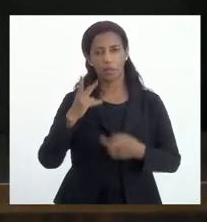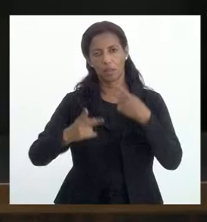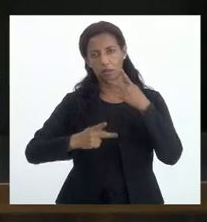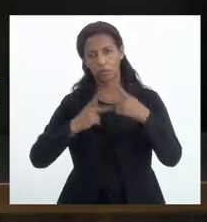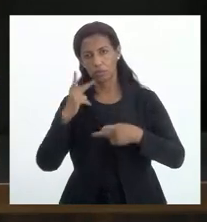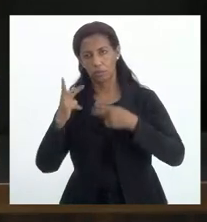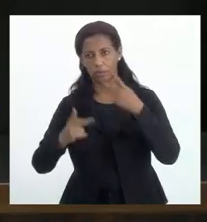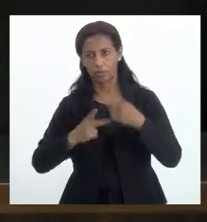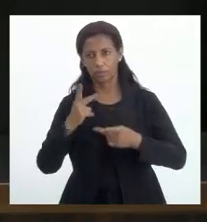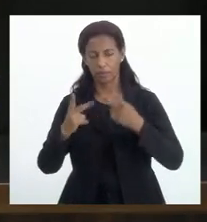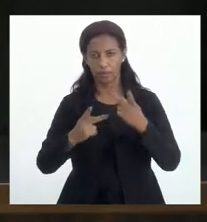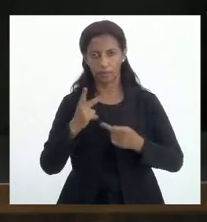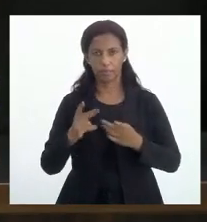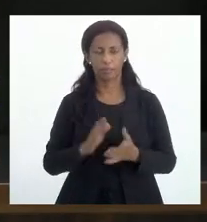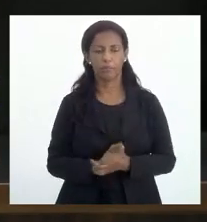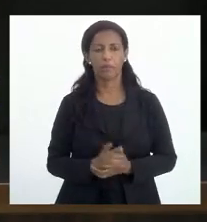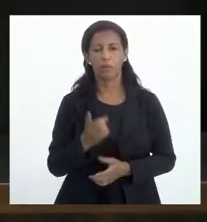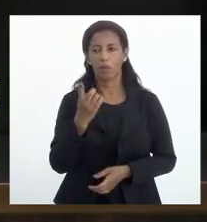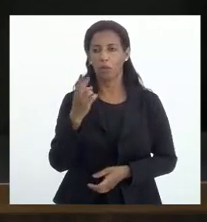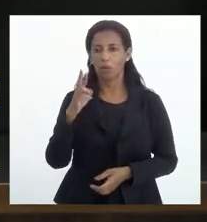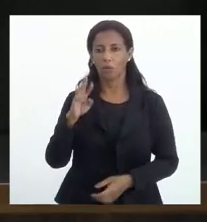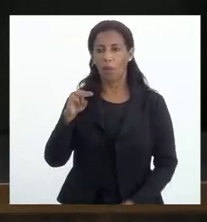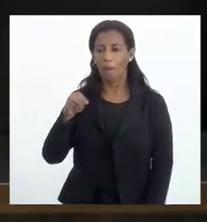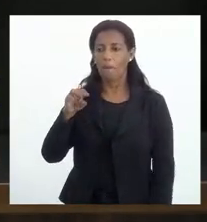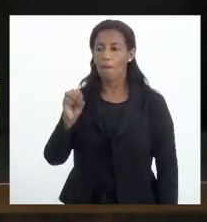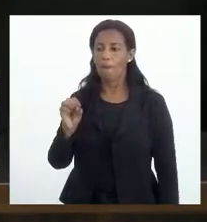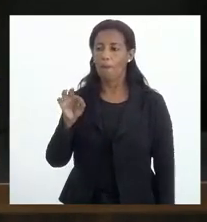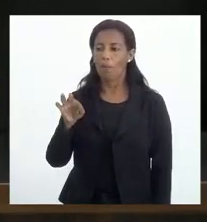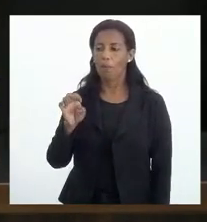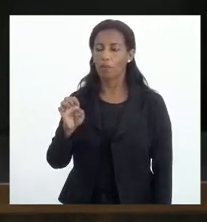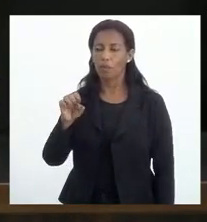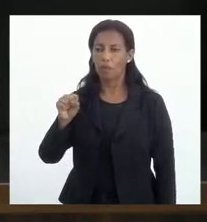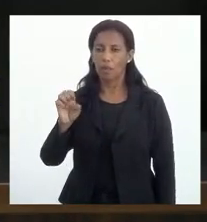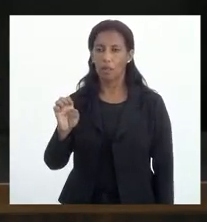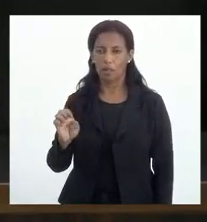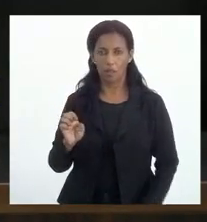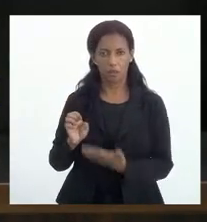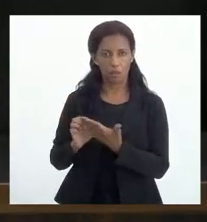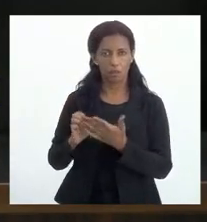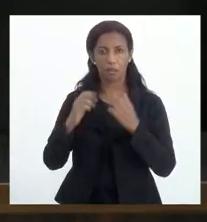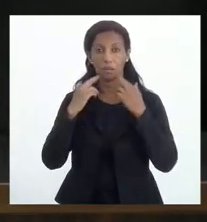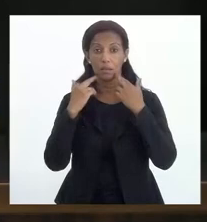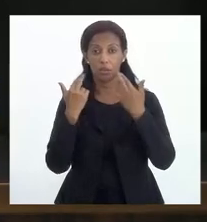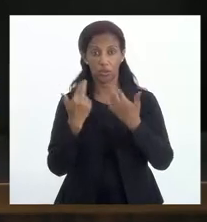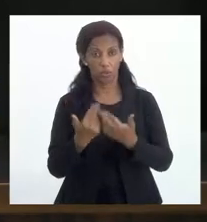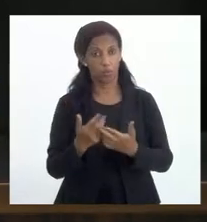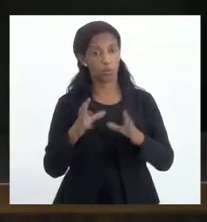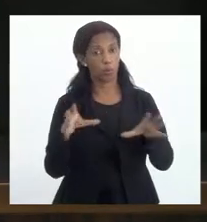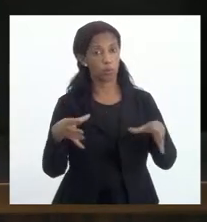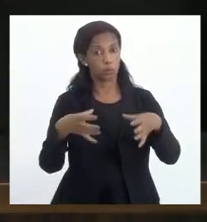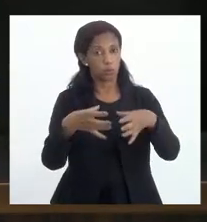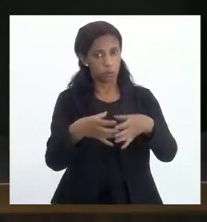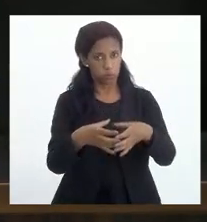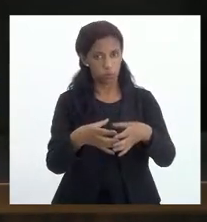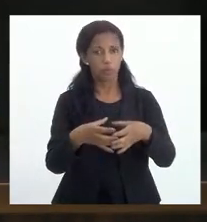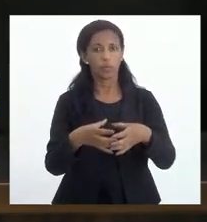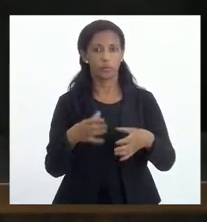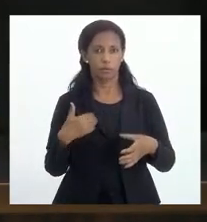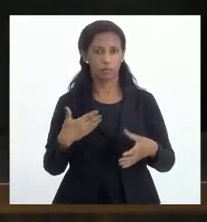do doutor Montese, lá nas reuniões do Comissarf,